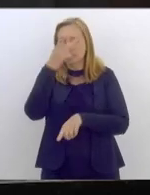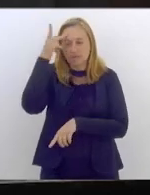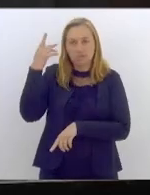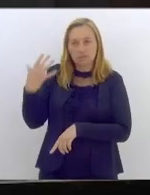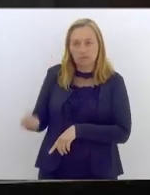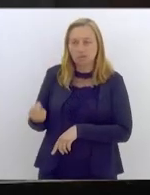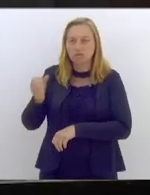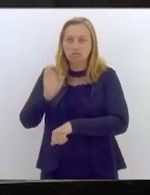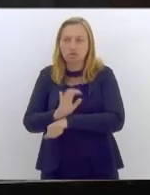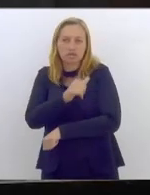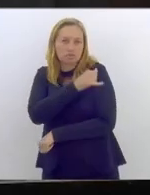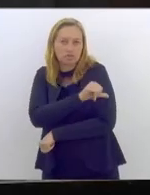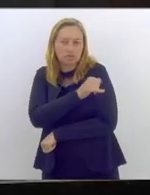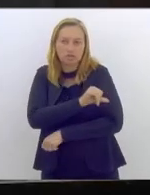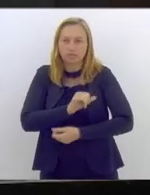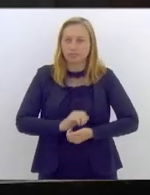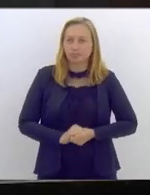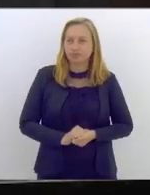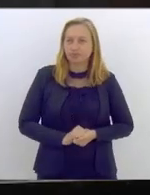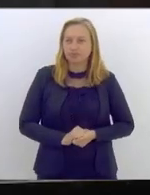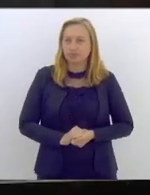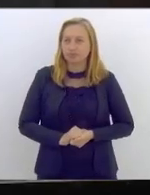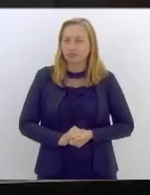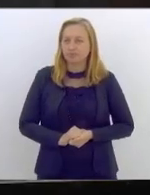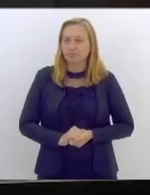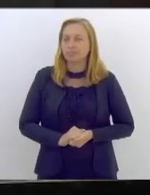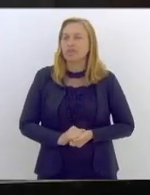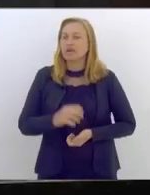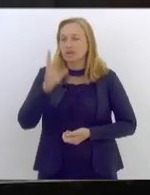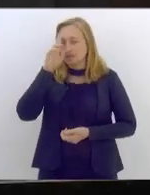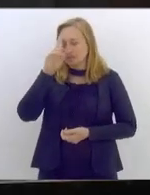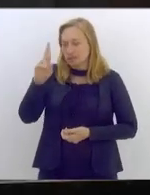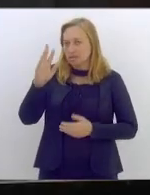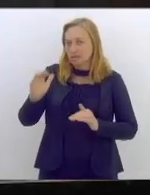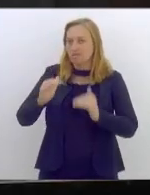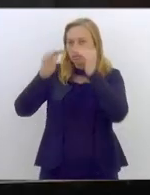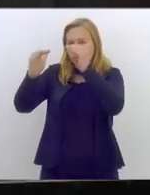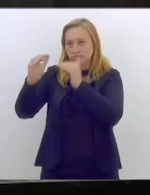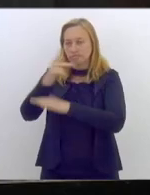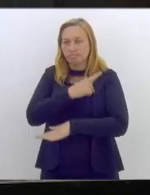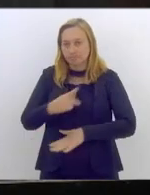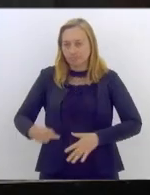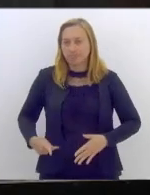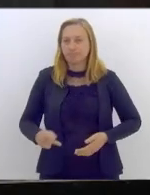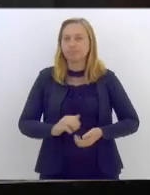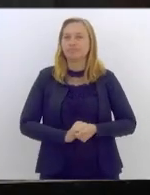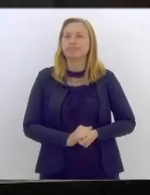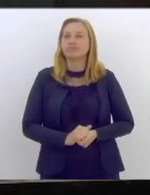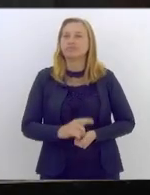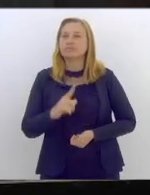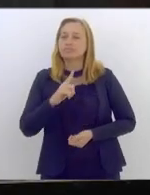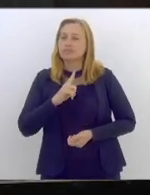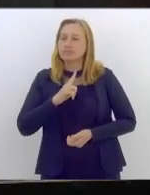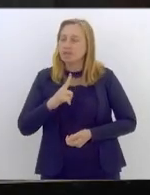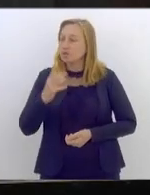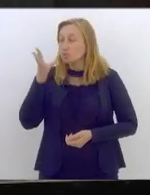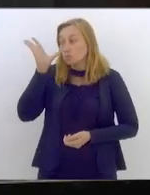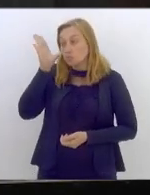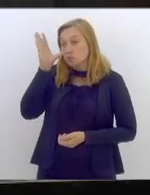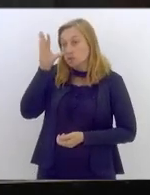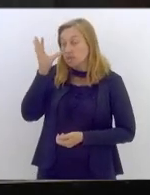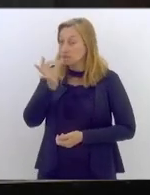do Estado do Rio de Janeiro. Sei que Vossa Excelência, senhora presidente, tem um vivo